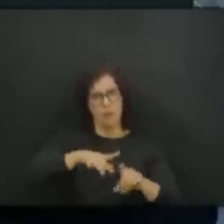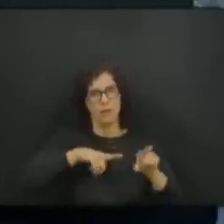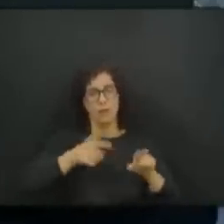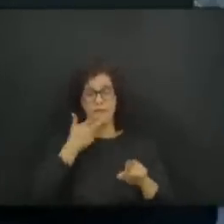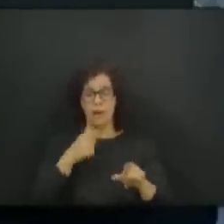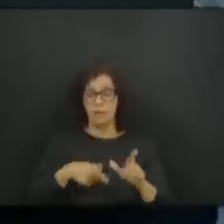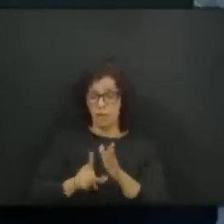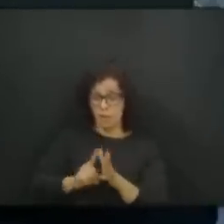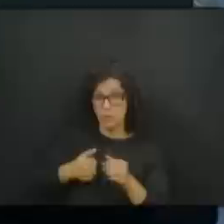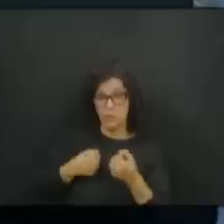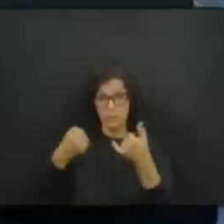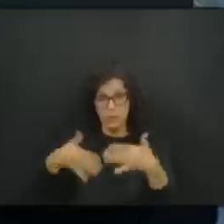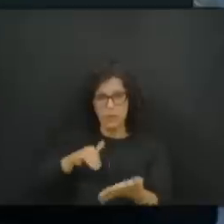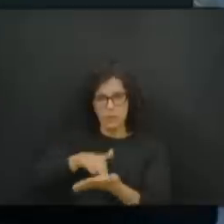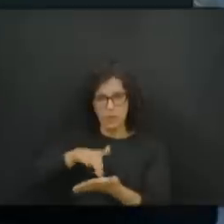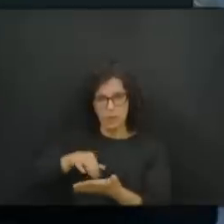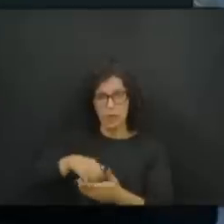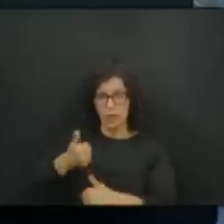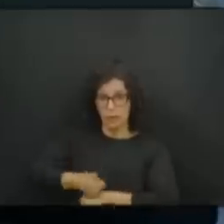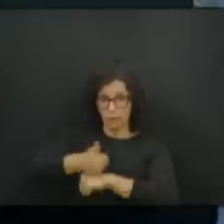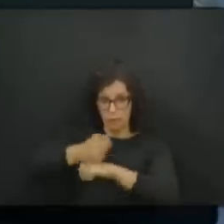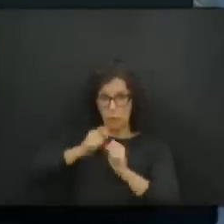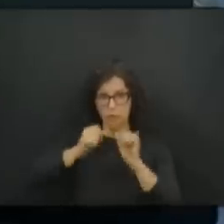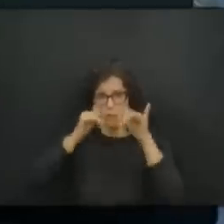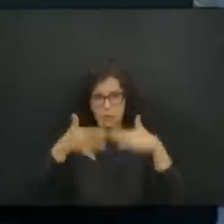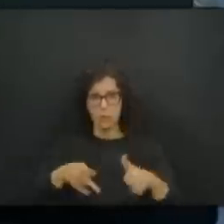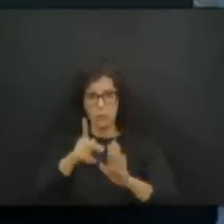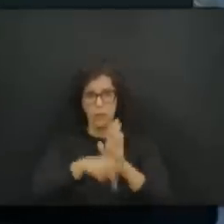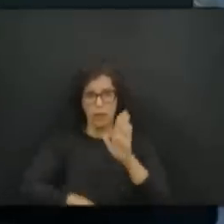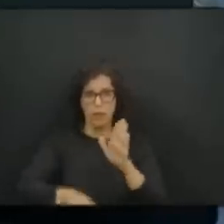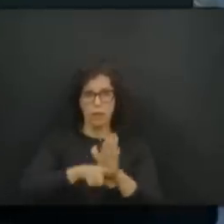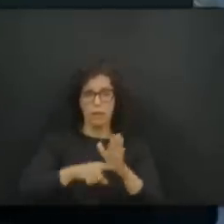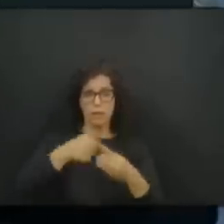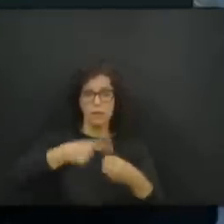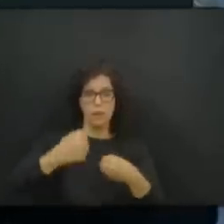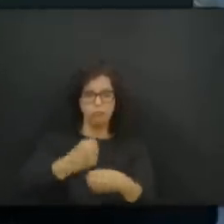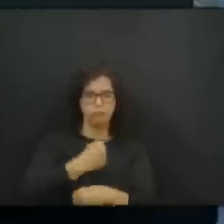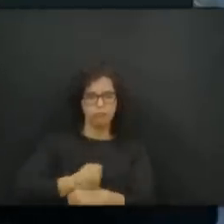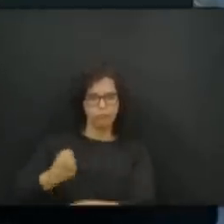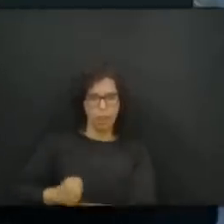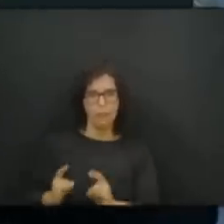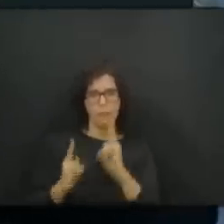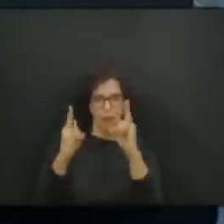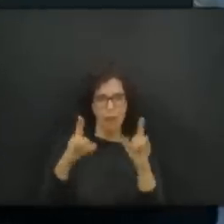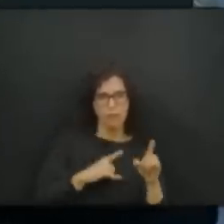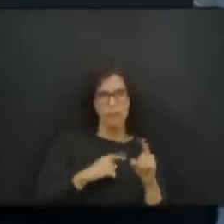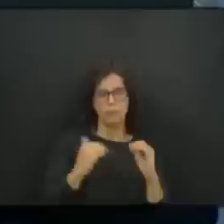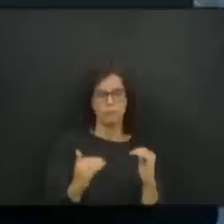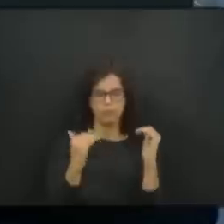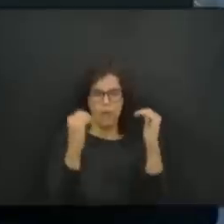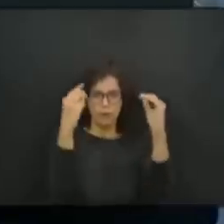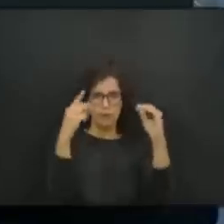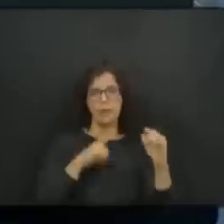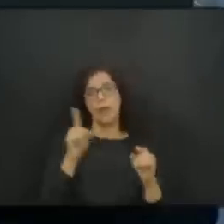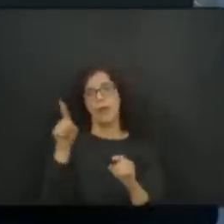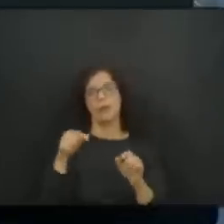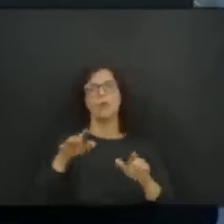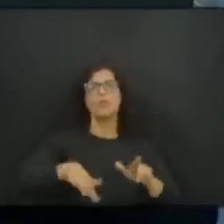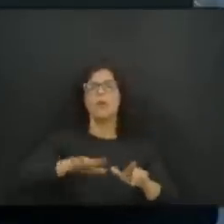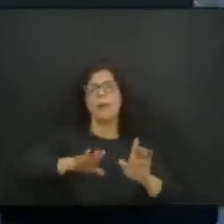por sua secretaria executiva sobre projetos urbanísticos e de edificações com três ou mais pavimentos